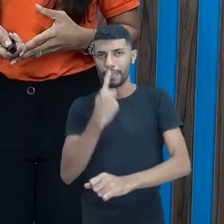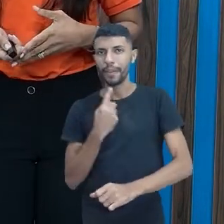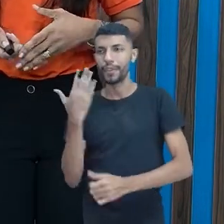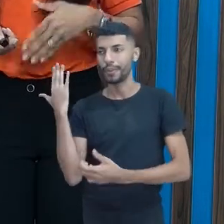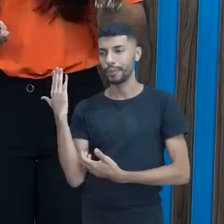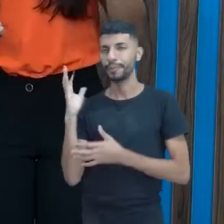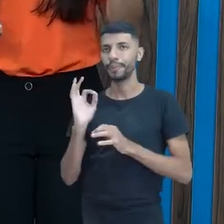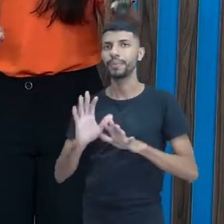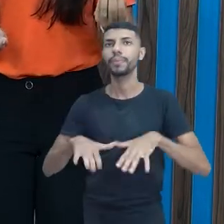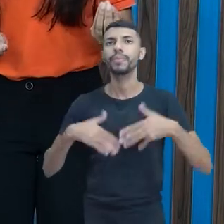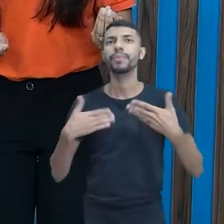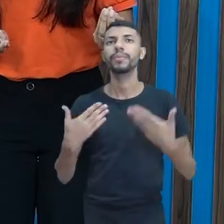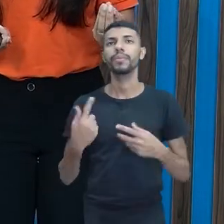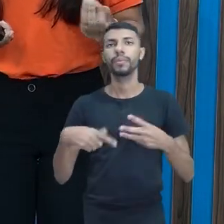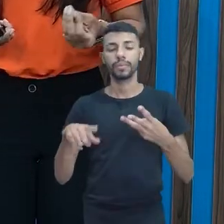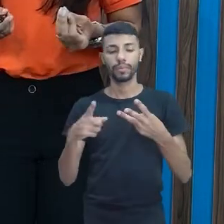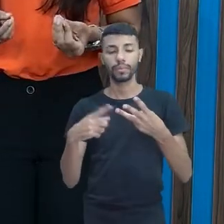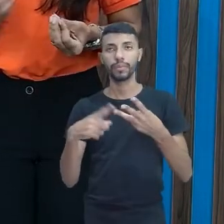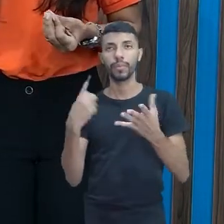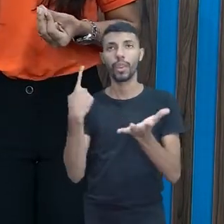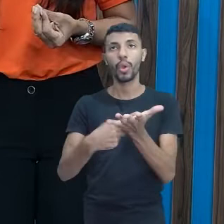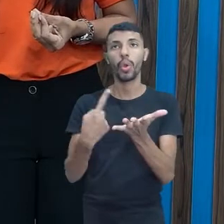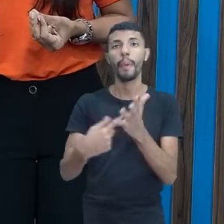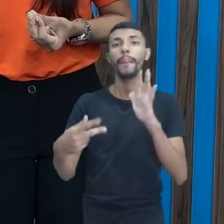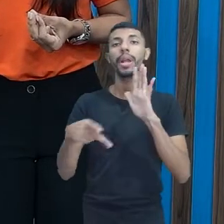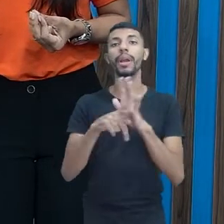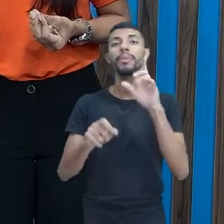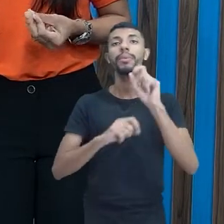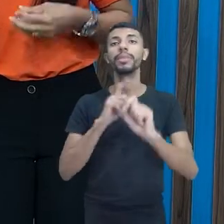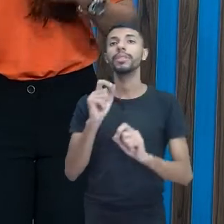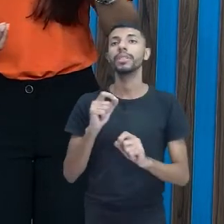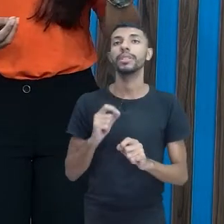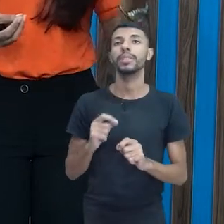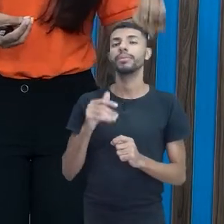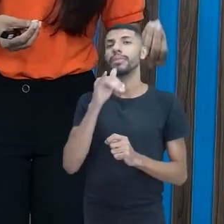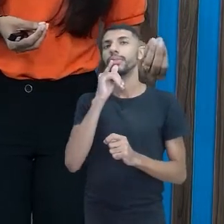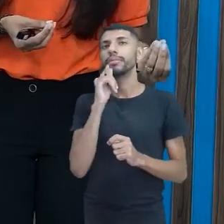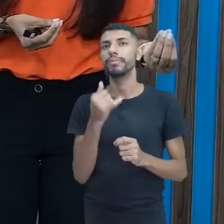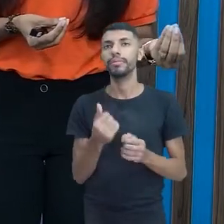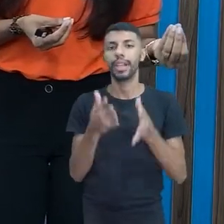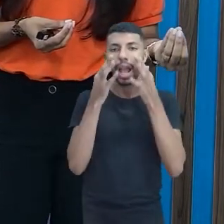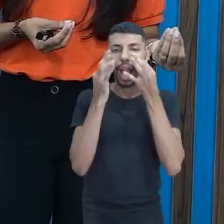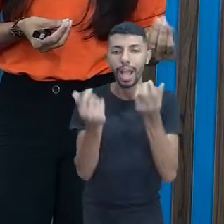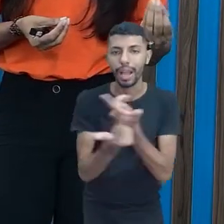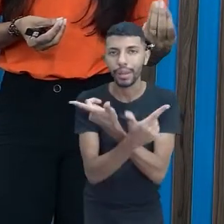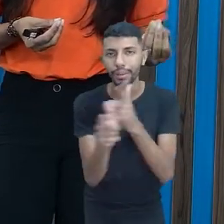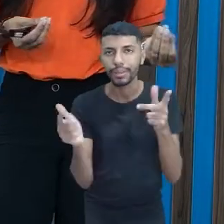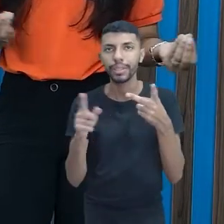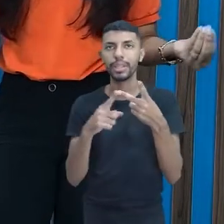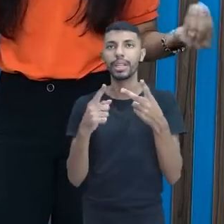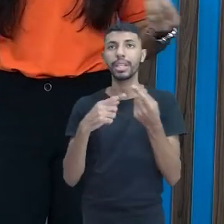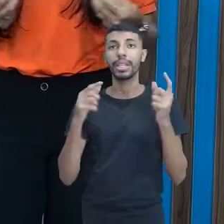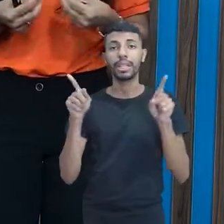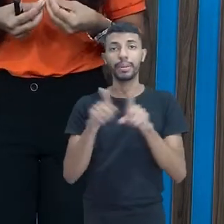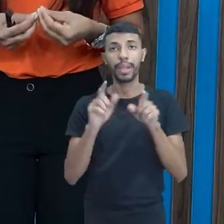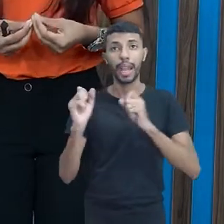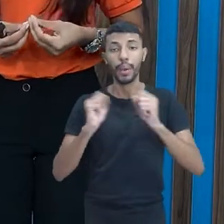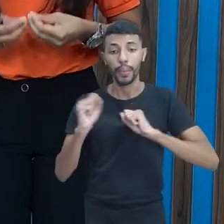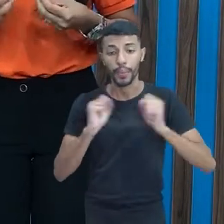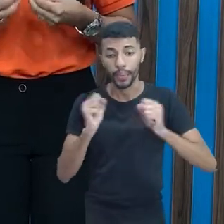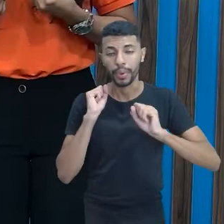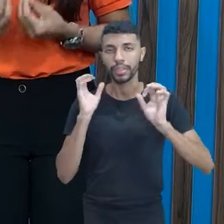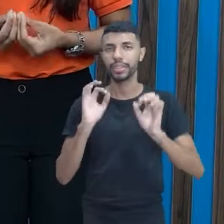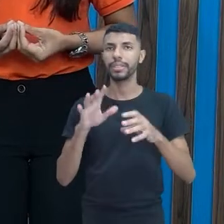né? Então, o combinado, que é predominantemente desatento, né, e é hiperativo. Então, ele